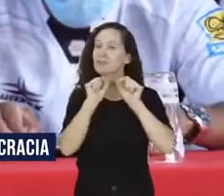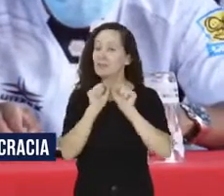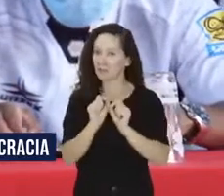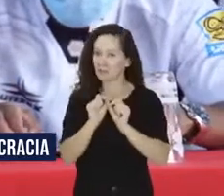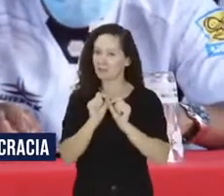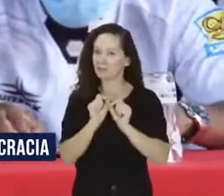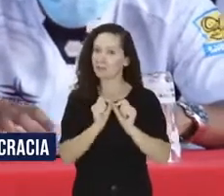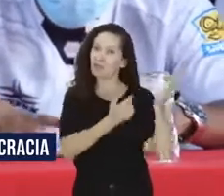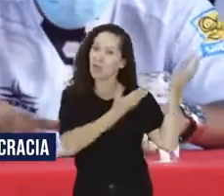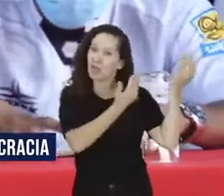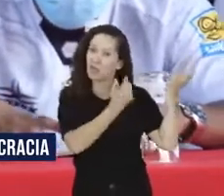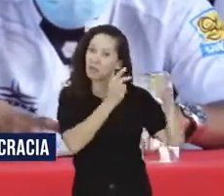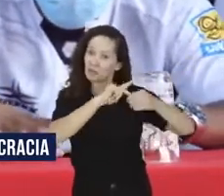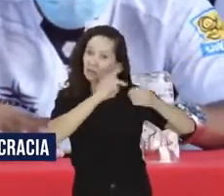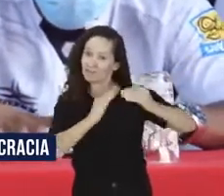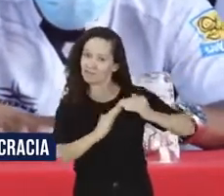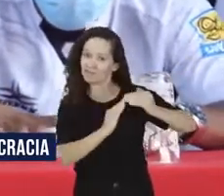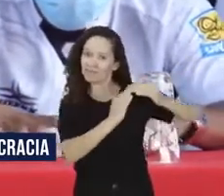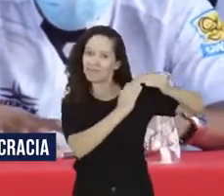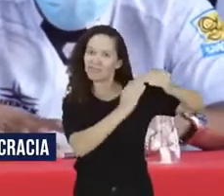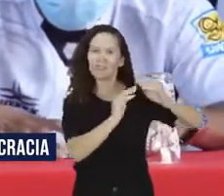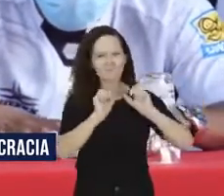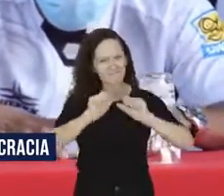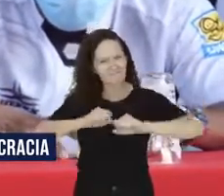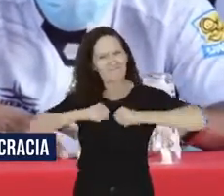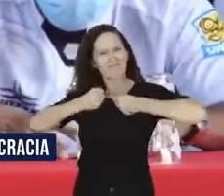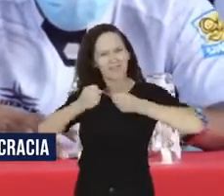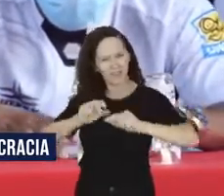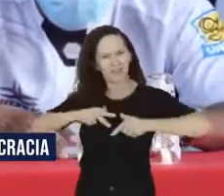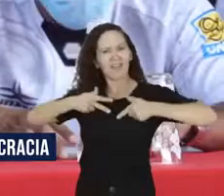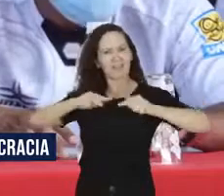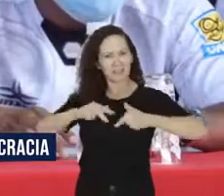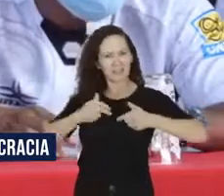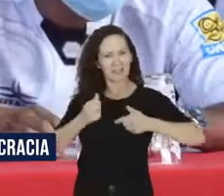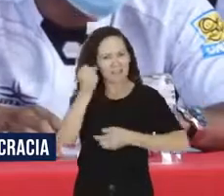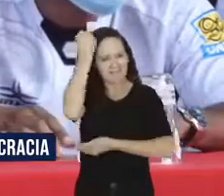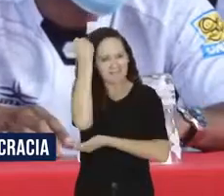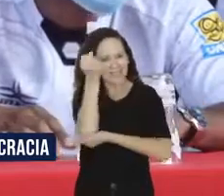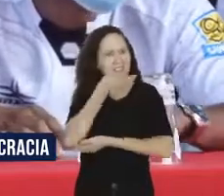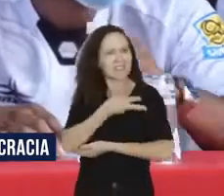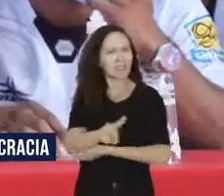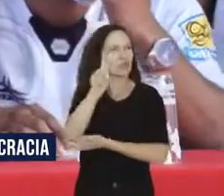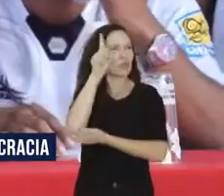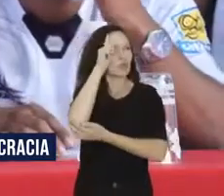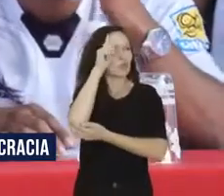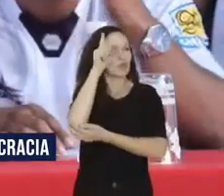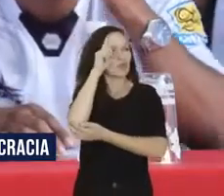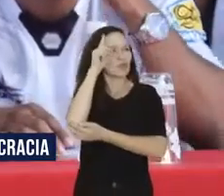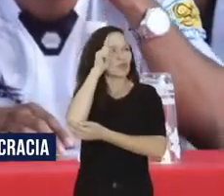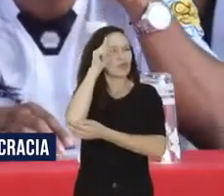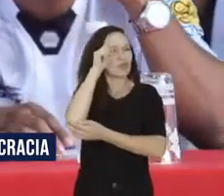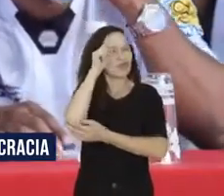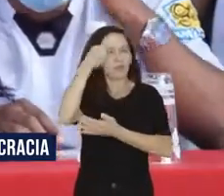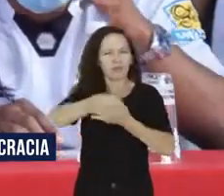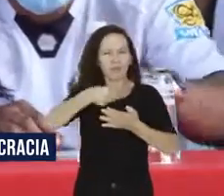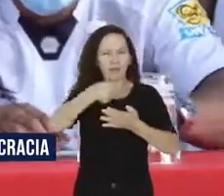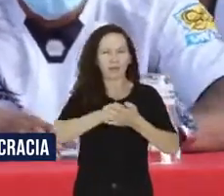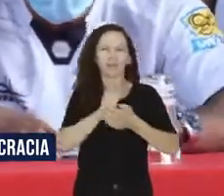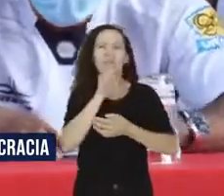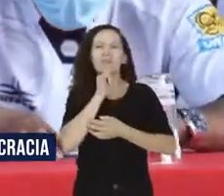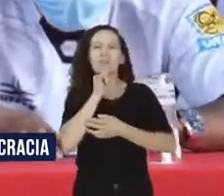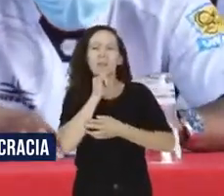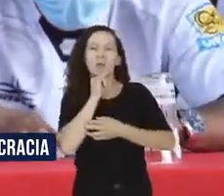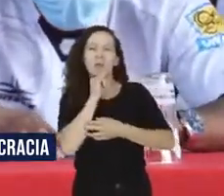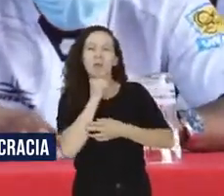periferia ela resiste, né? Todo dia é uma luta diária, porque é uma luta para conseguir espaço, é uma luta para